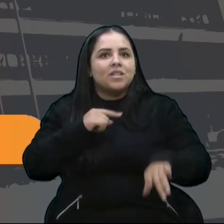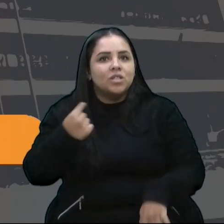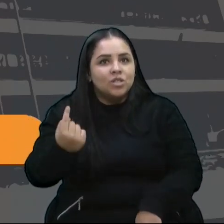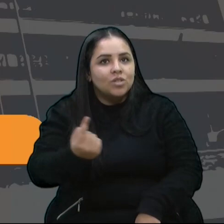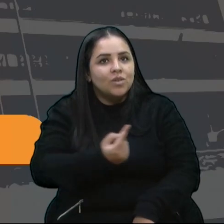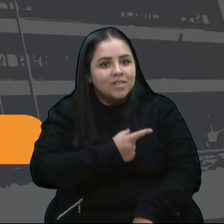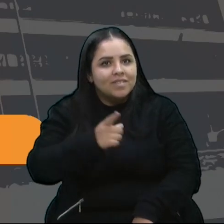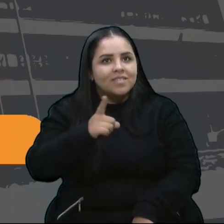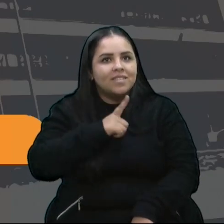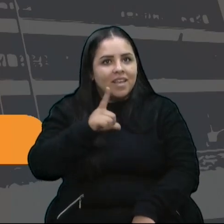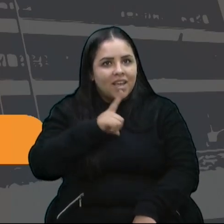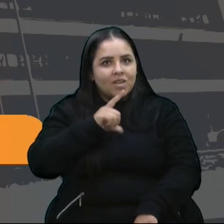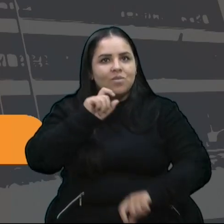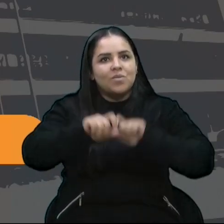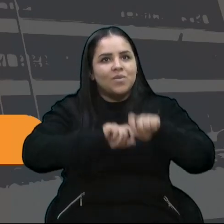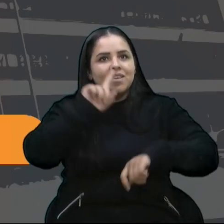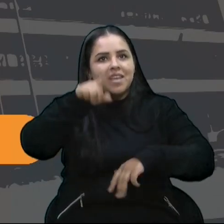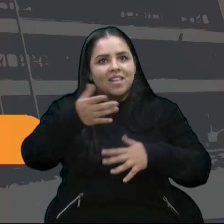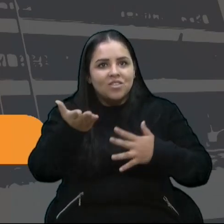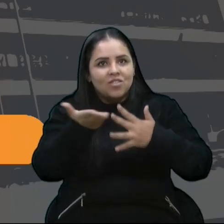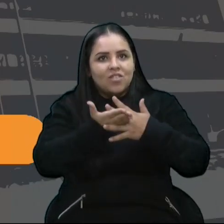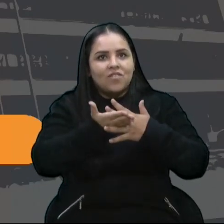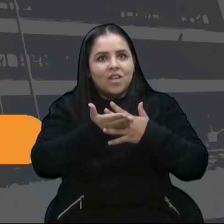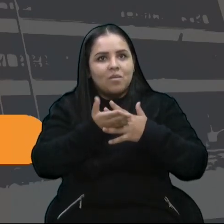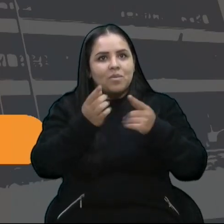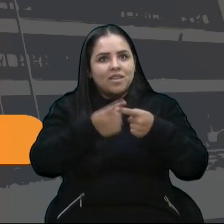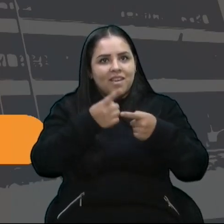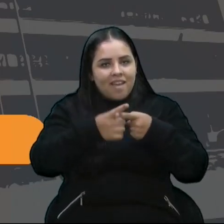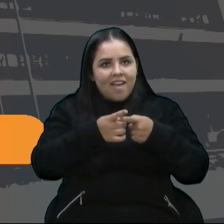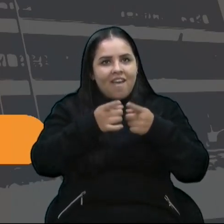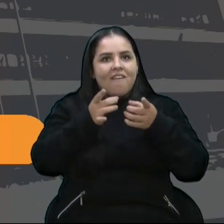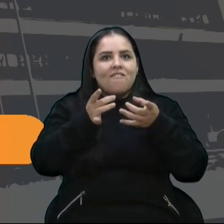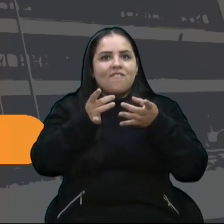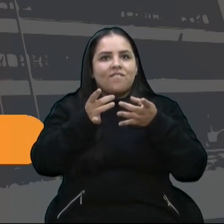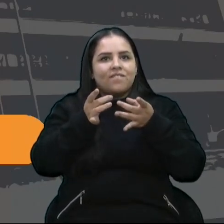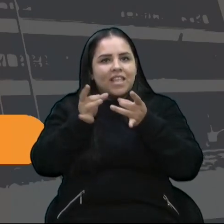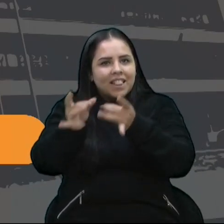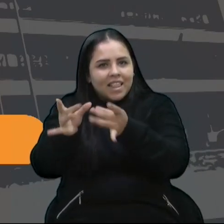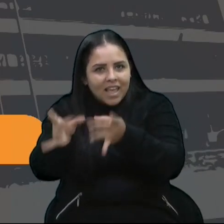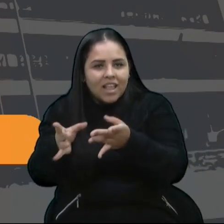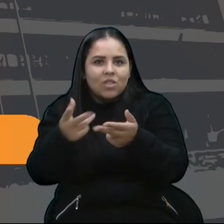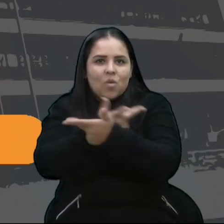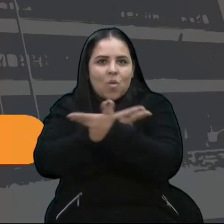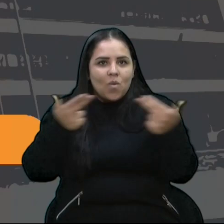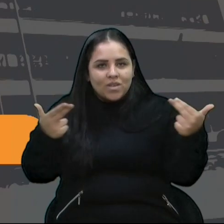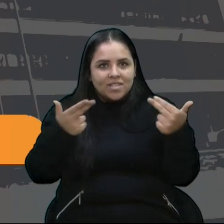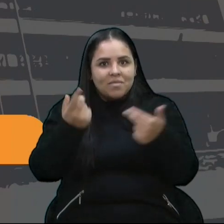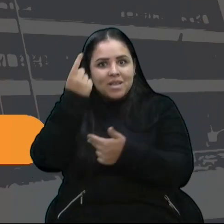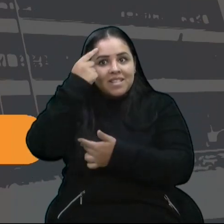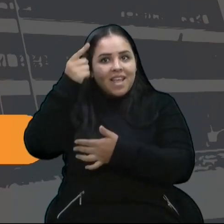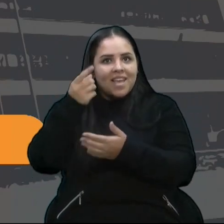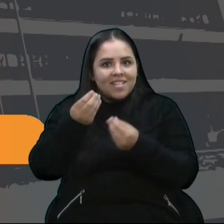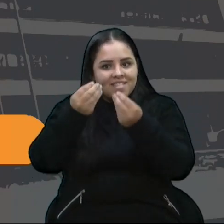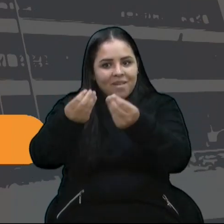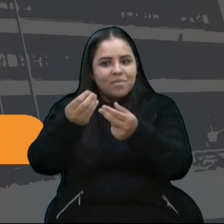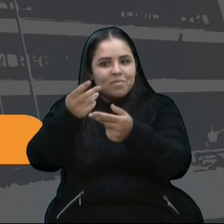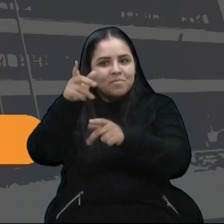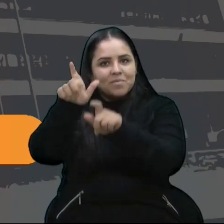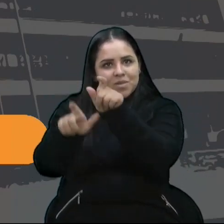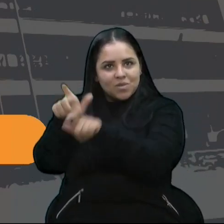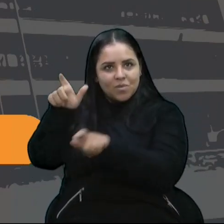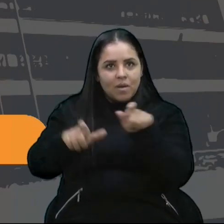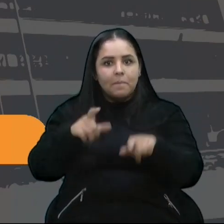que é o aspecto de comercial. A gente está vendendo um produto, a gente está vendendo uma ideia para alguém, né? Então a gente tem que ter sempre um pouco